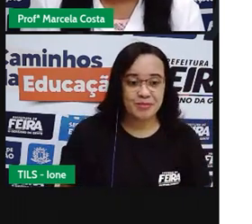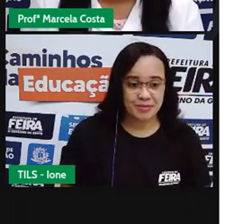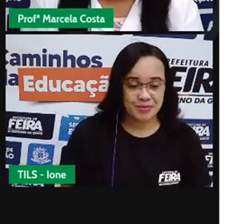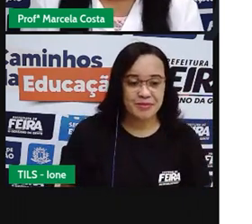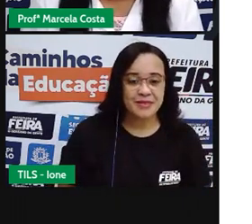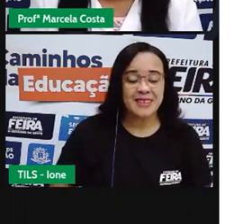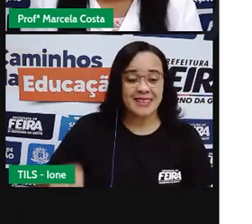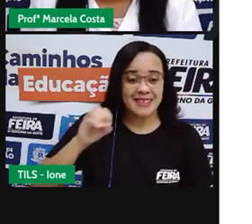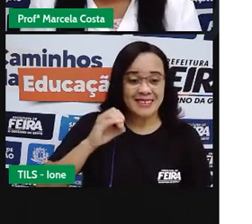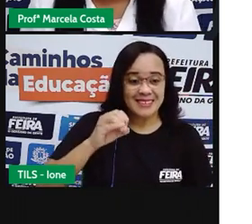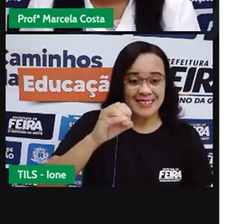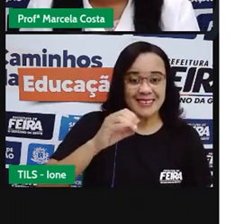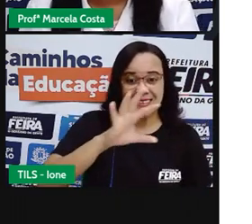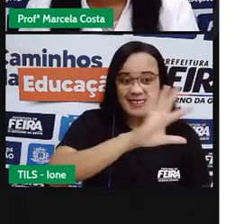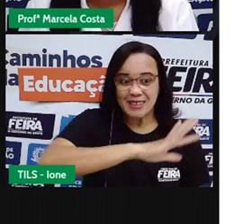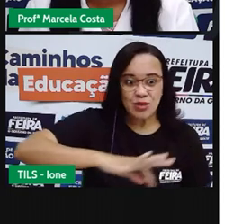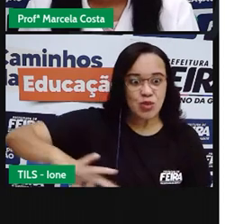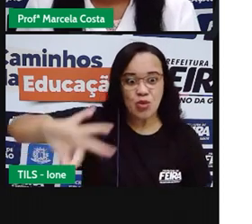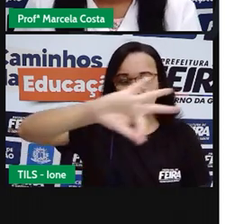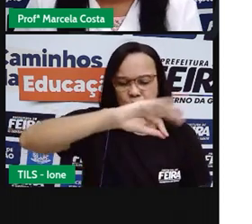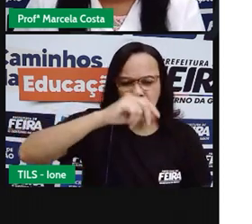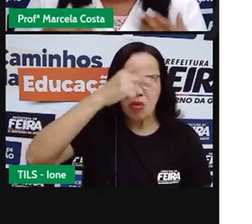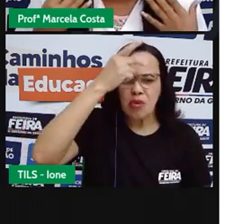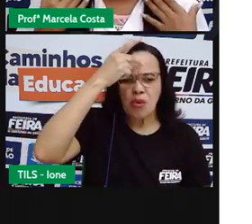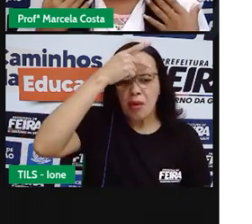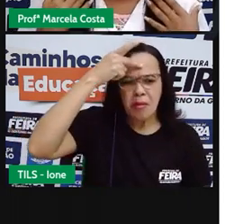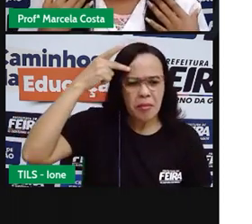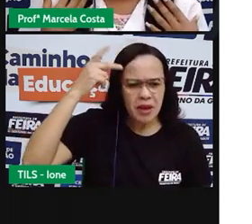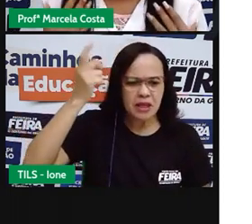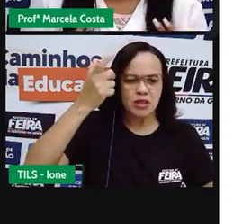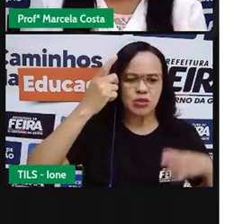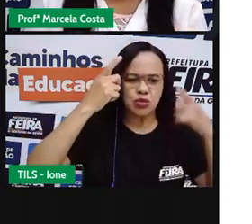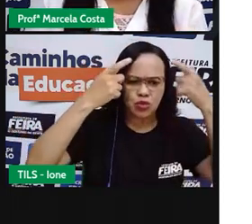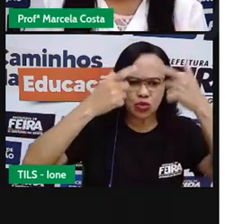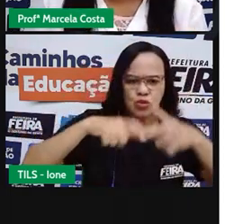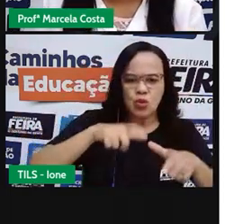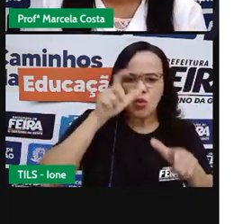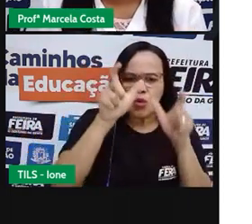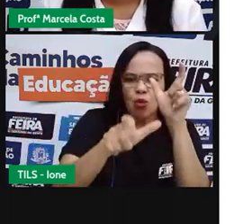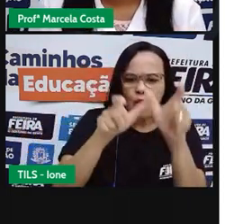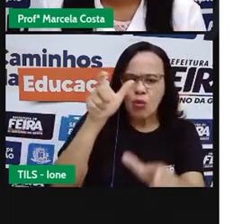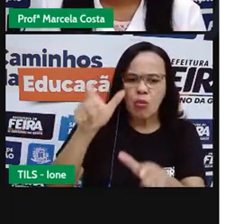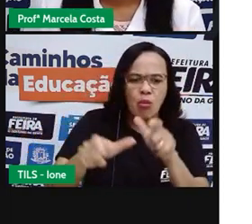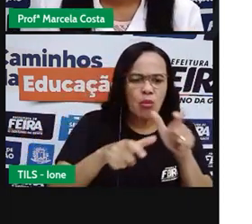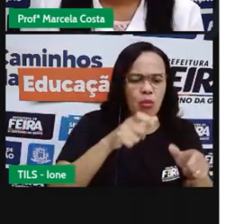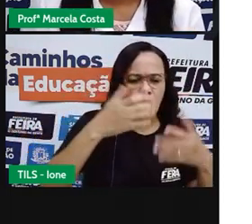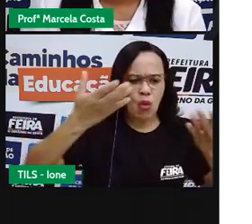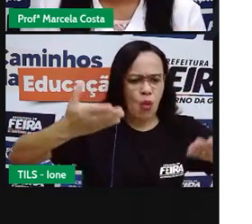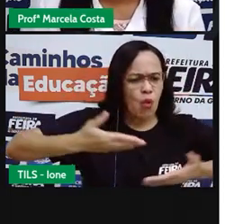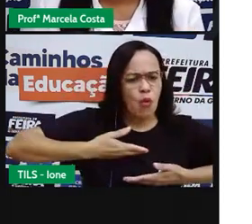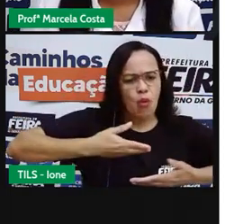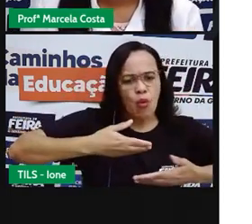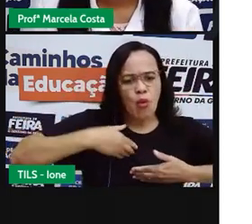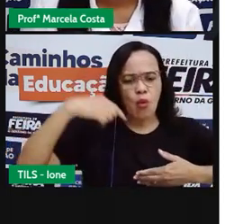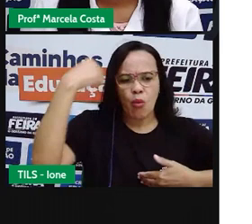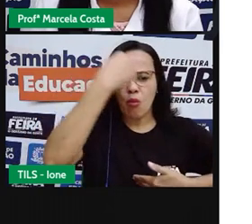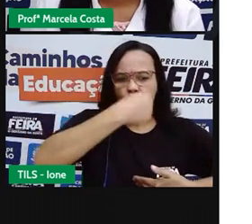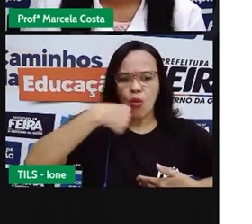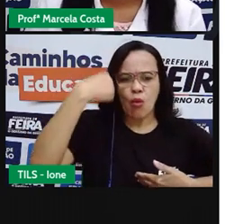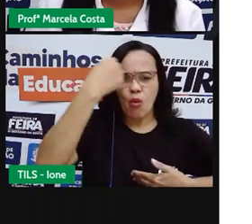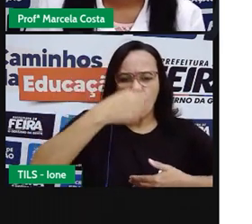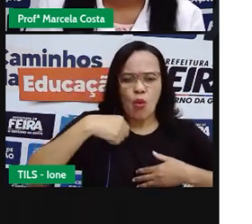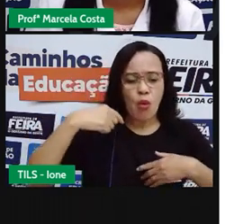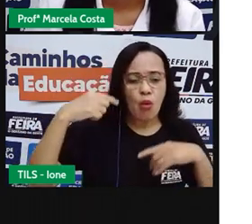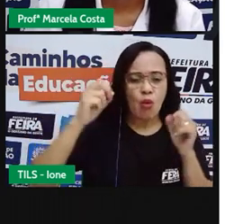Se todo mundo tivesse o mesmo rosto, a mesma fisionomia do corpo, a mesma